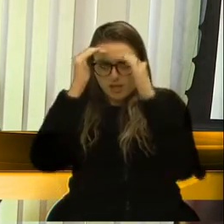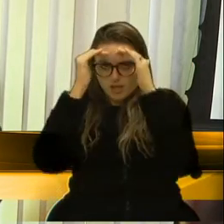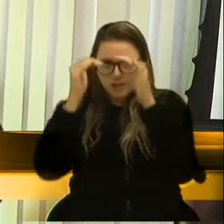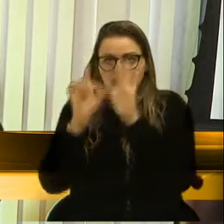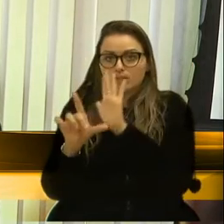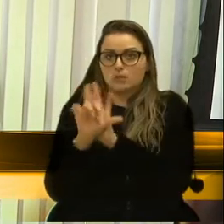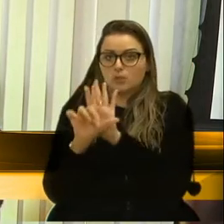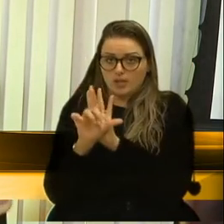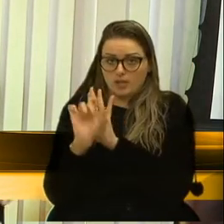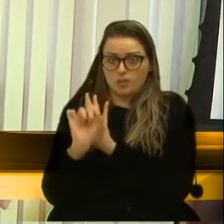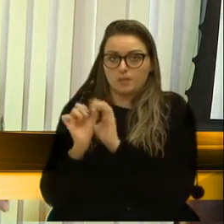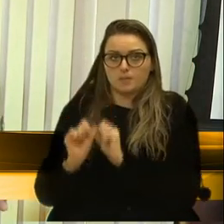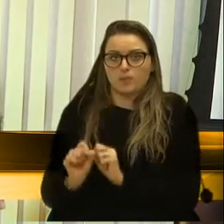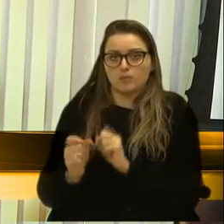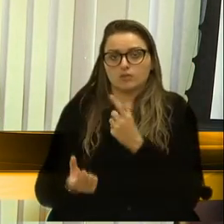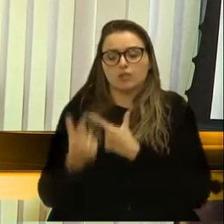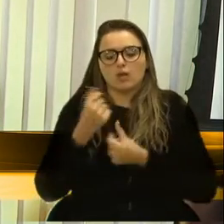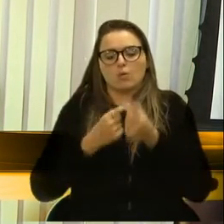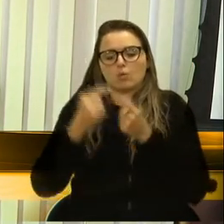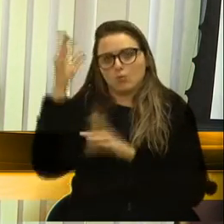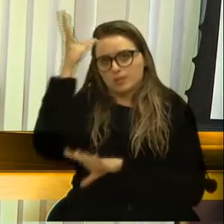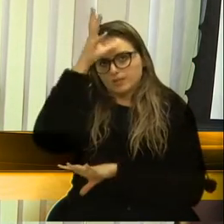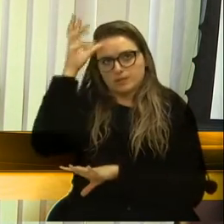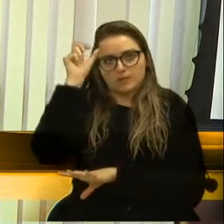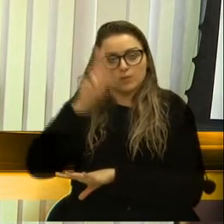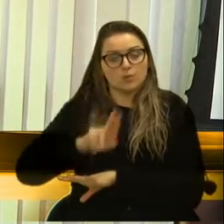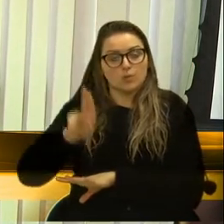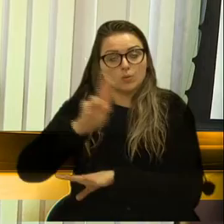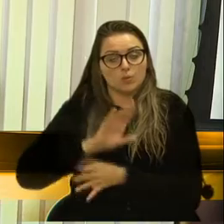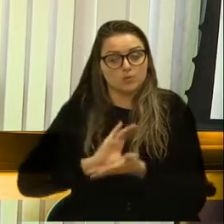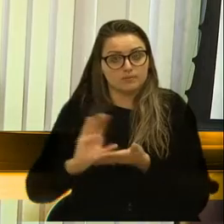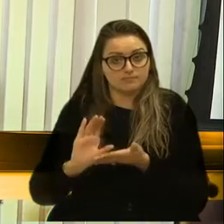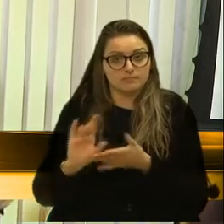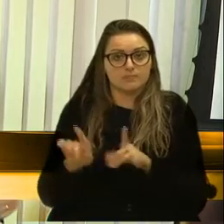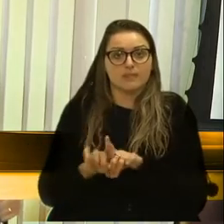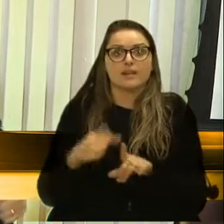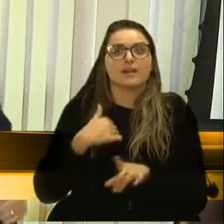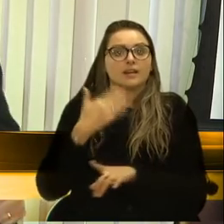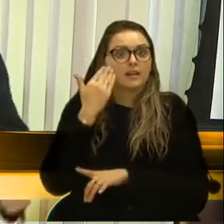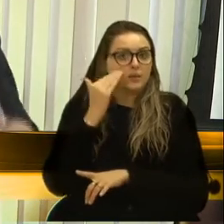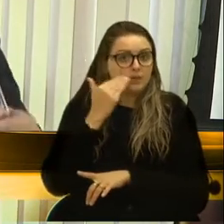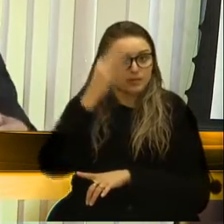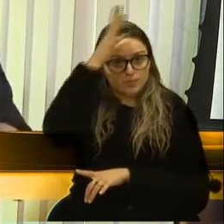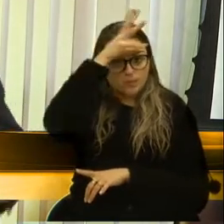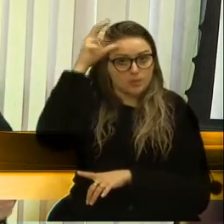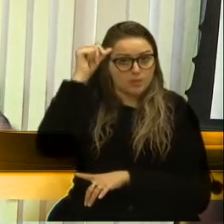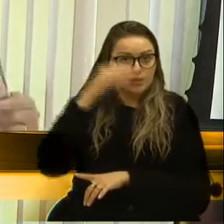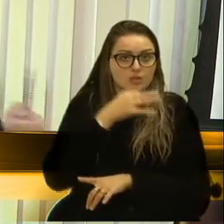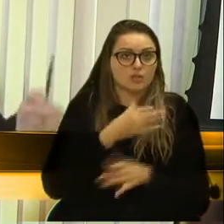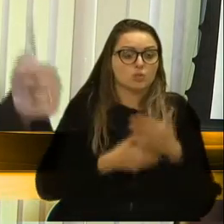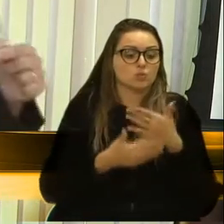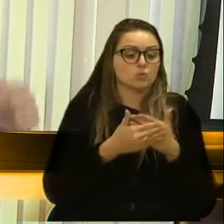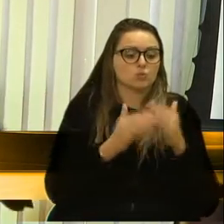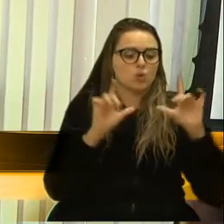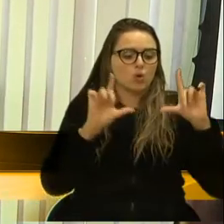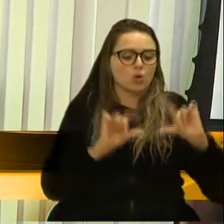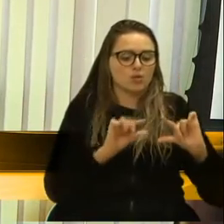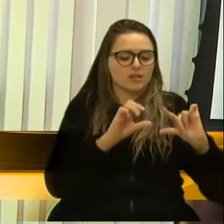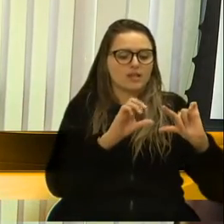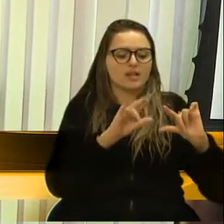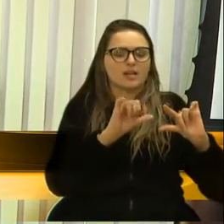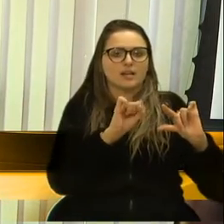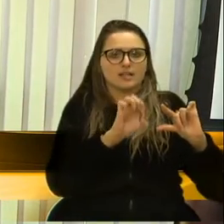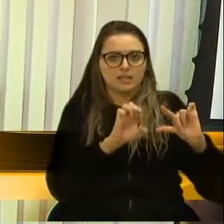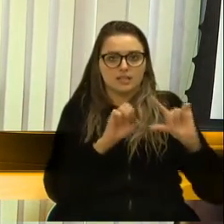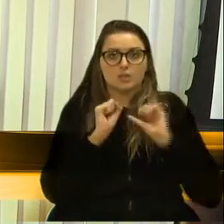pode. Algumas prefeituras têm utilizado esses recursos. Eu entendo que a Prefeitura de Caxias do Sul, mesmo com a crise, poderia utilizar mais recursos